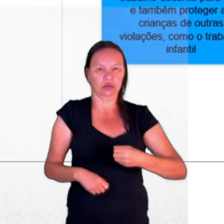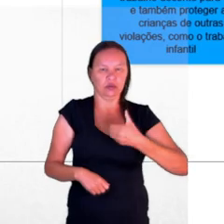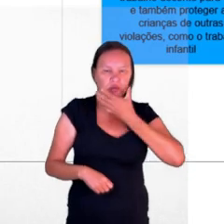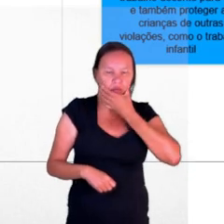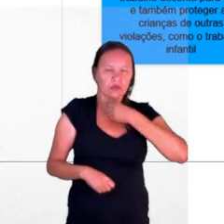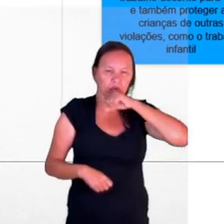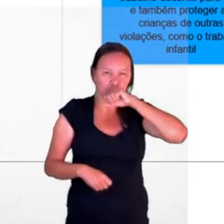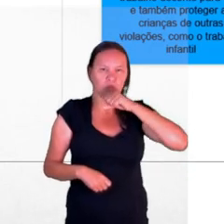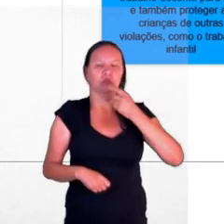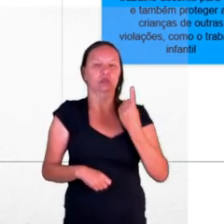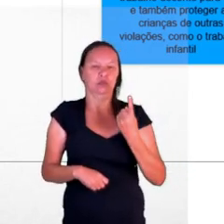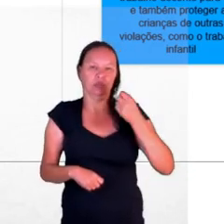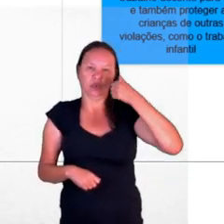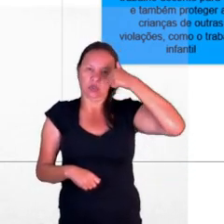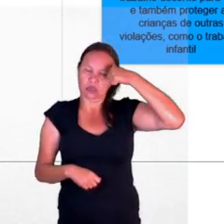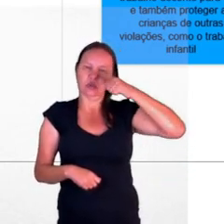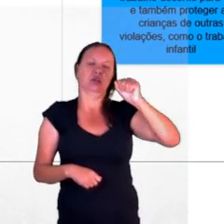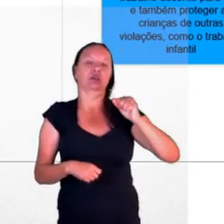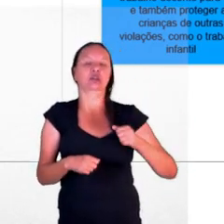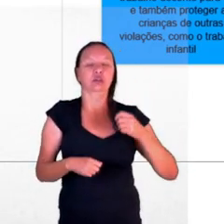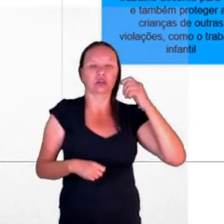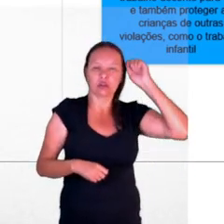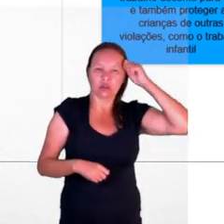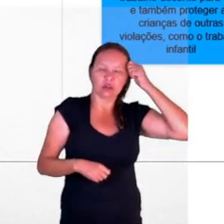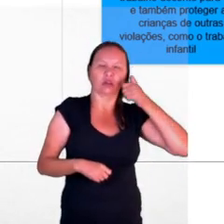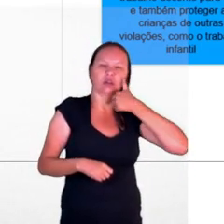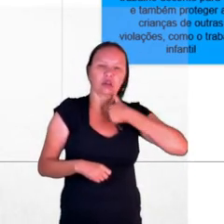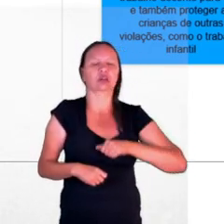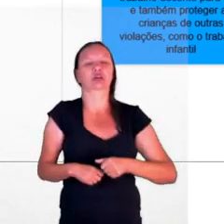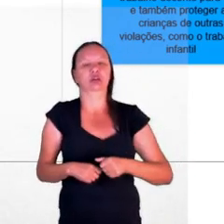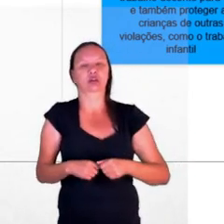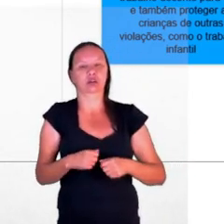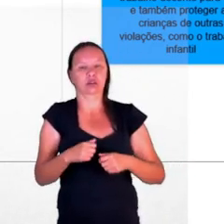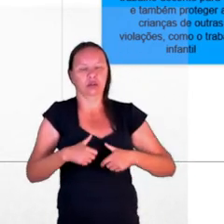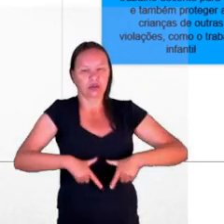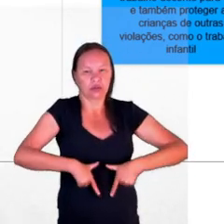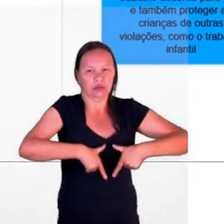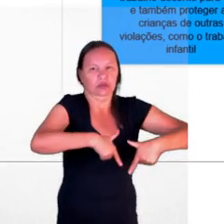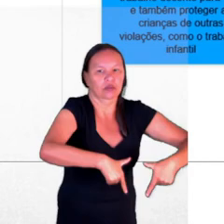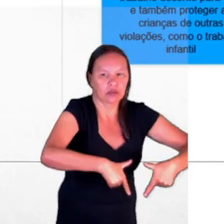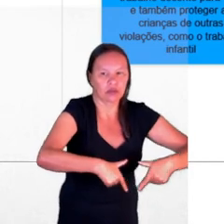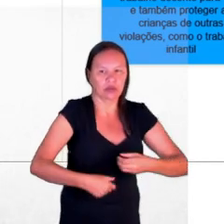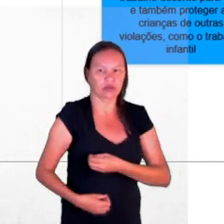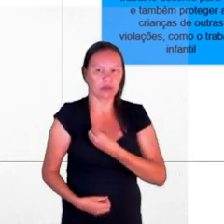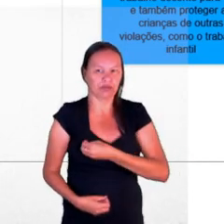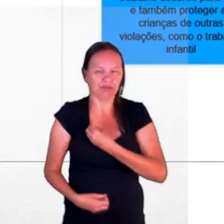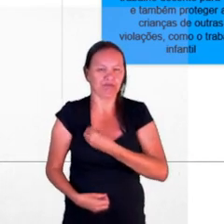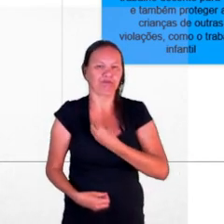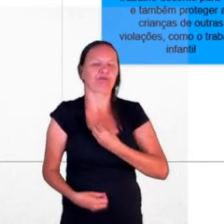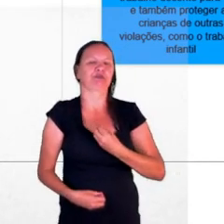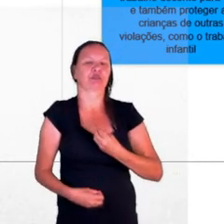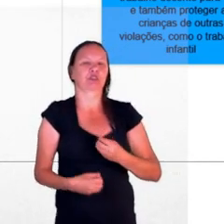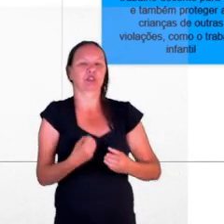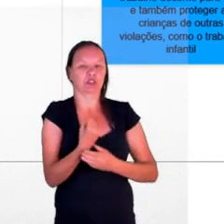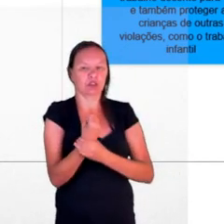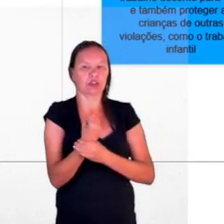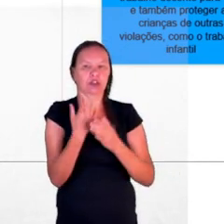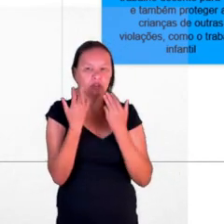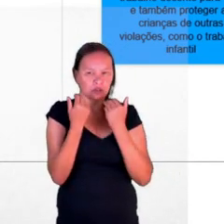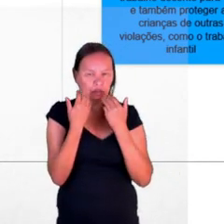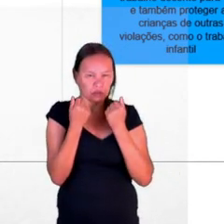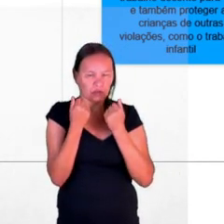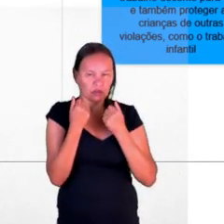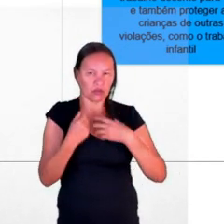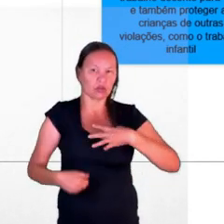sabemos e conhecemos das mulheres que estão eh na periferia que estão lutando pela sua sobrevivência que estão em situação de insegurança alimentar e onde os seus